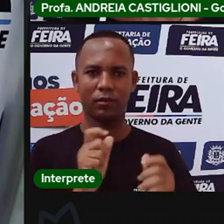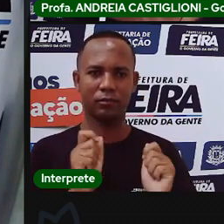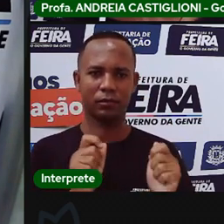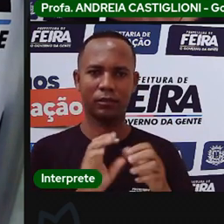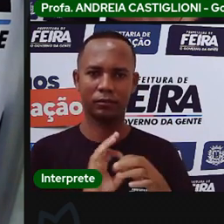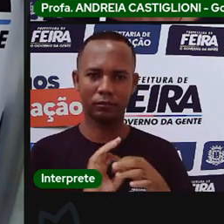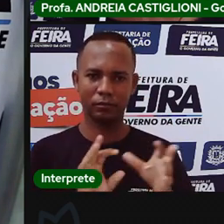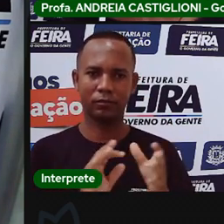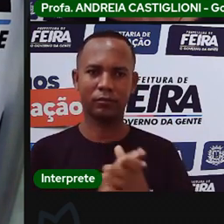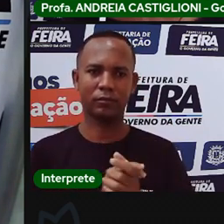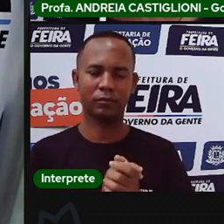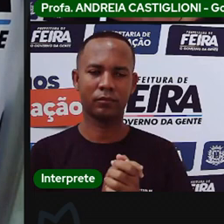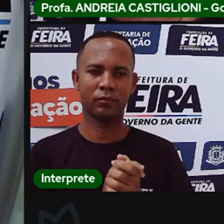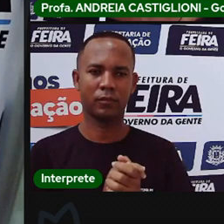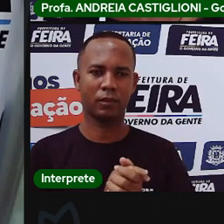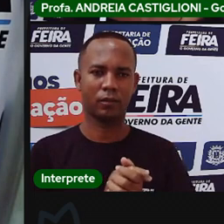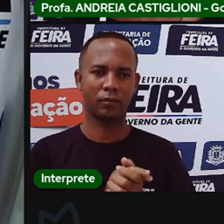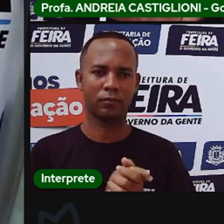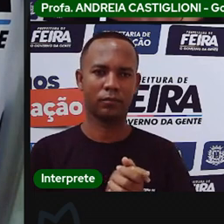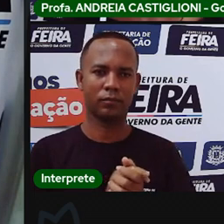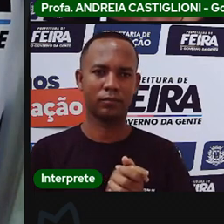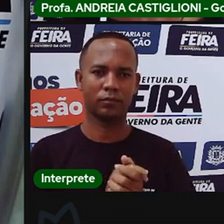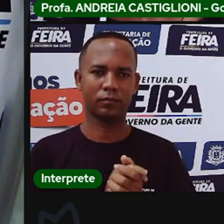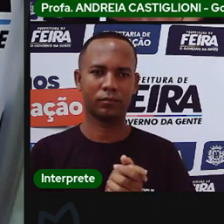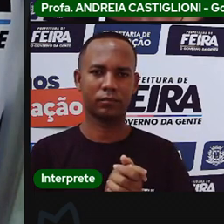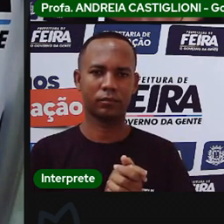dar o tchau de vocês. Não se preocupem.